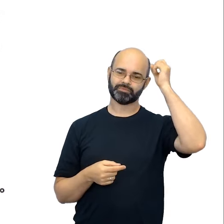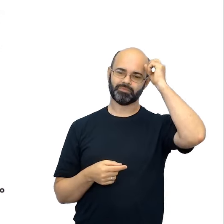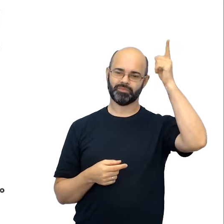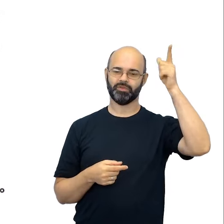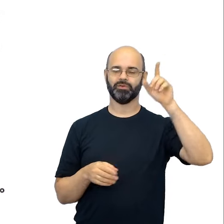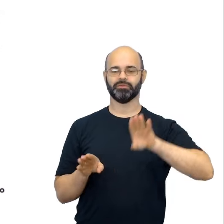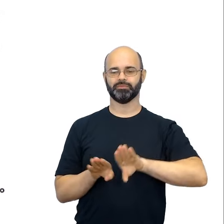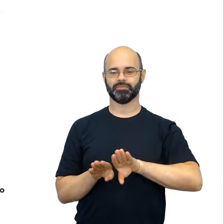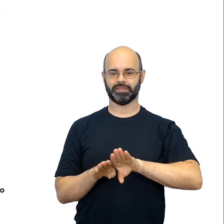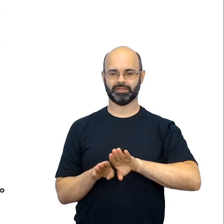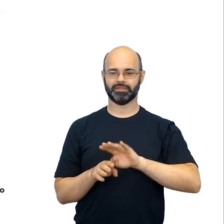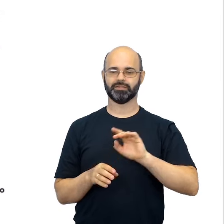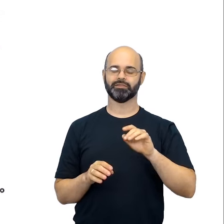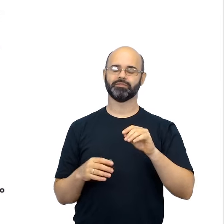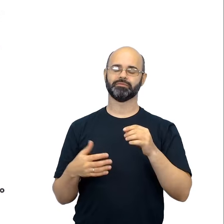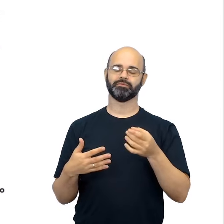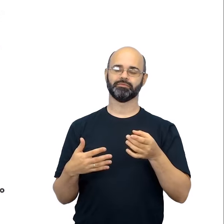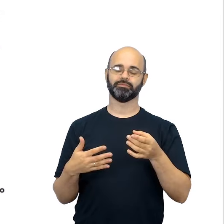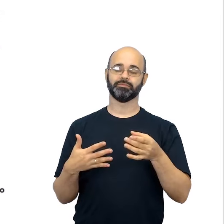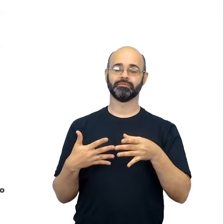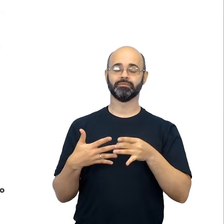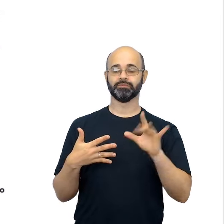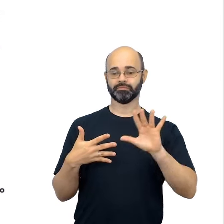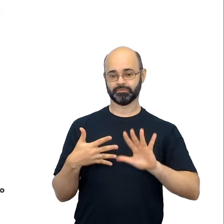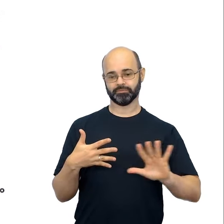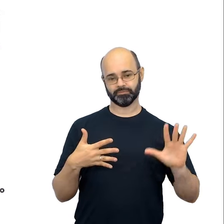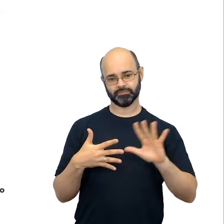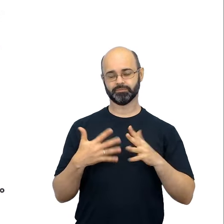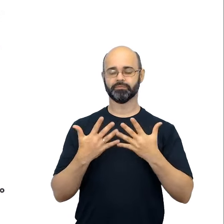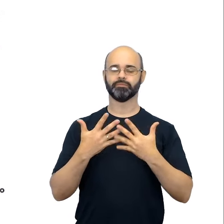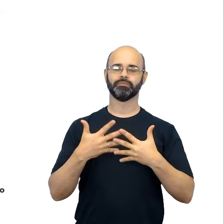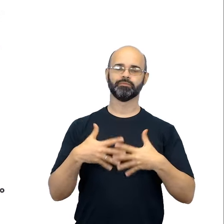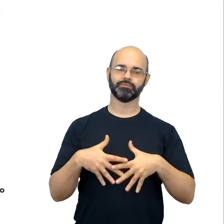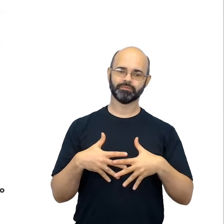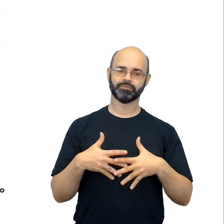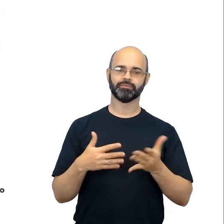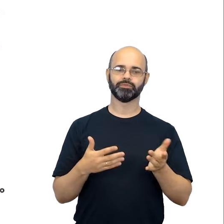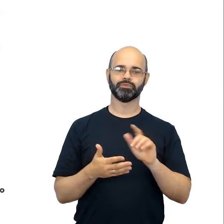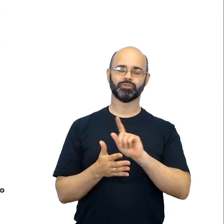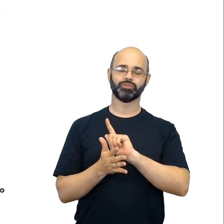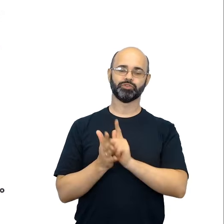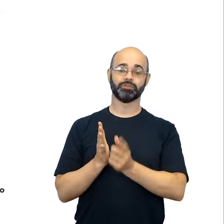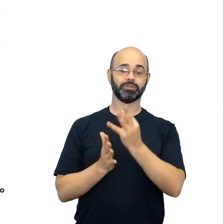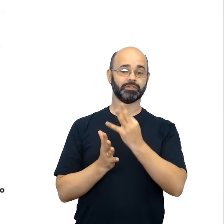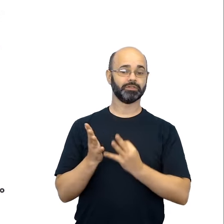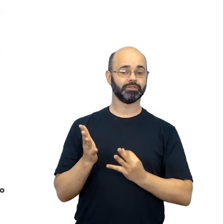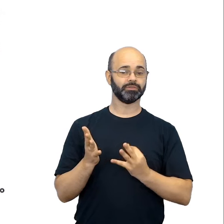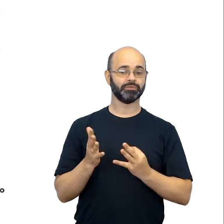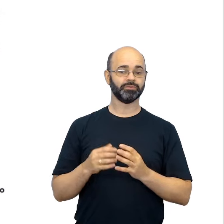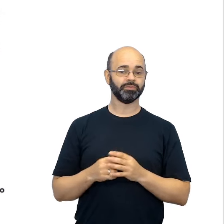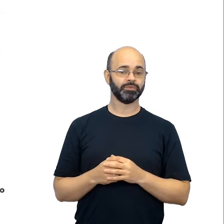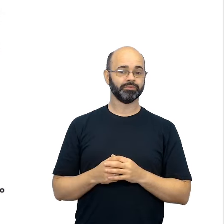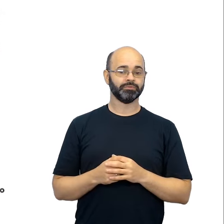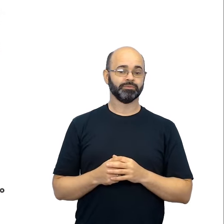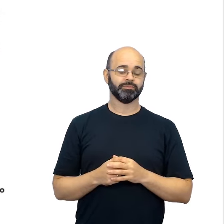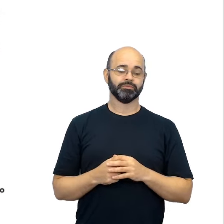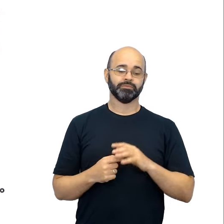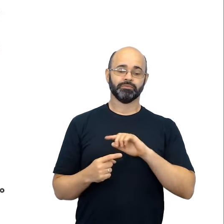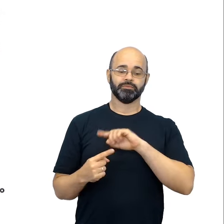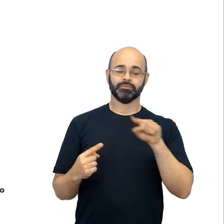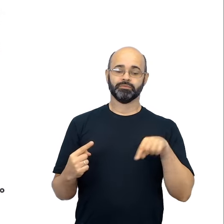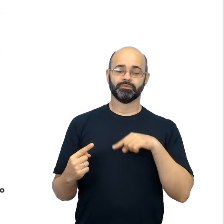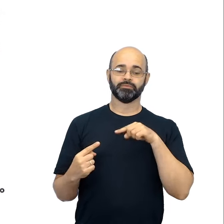e semiótica também na constituição dessa estrutura de gênero textual, e tem a finalidade de trazer, então, aí